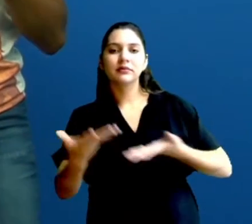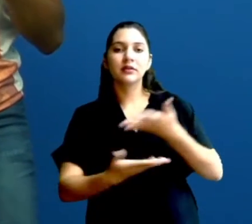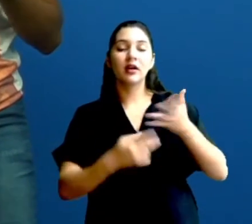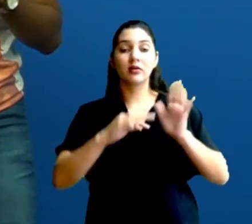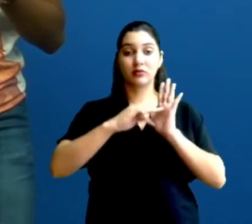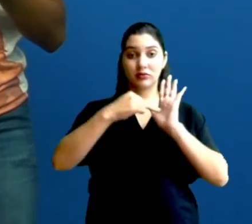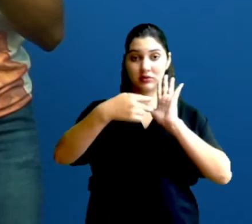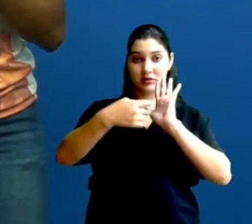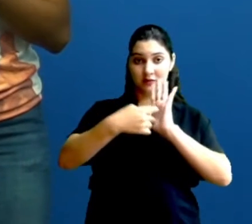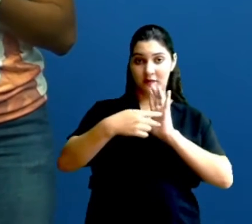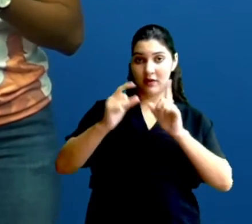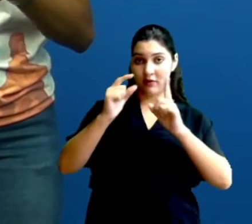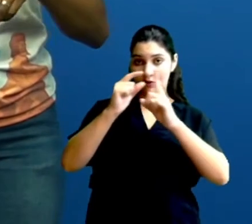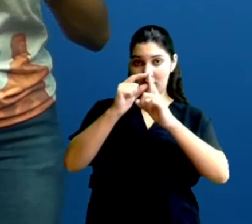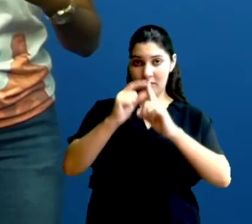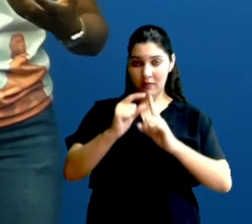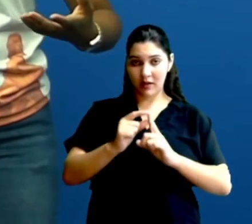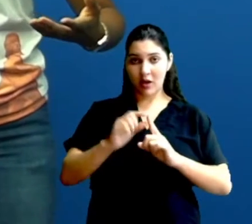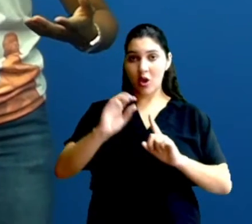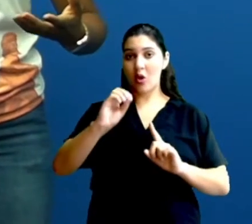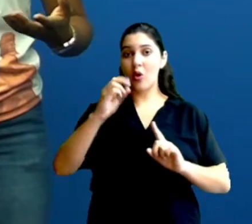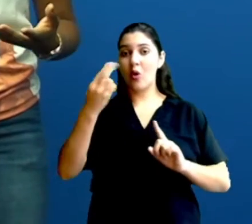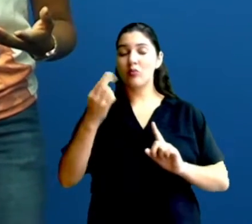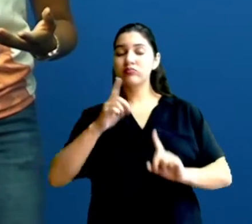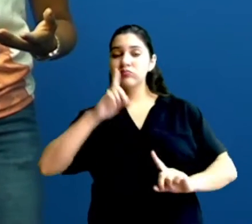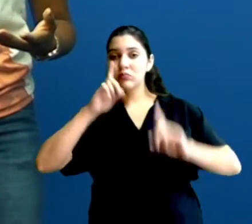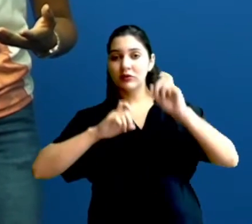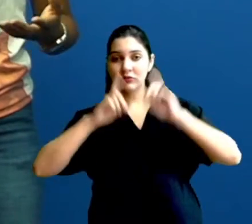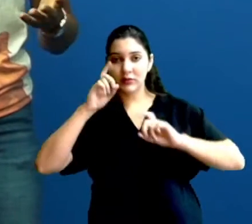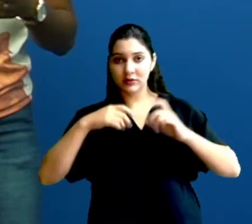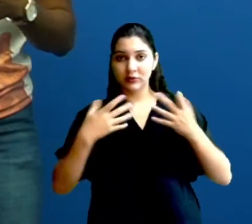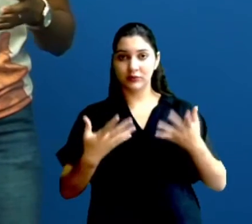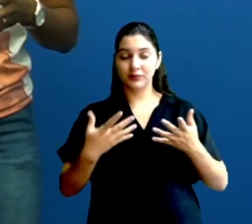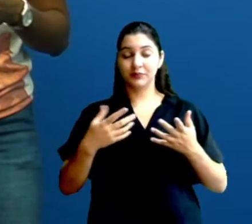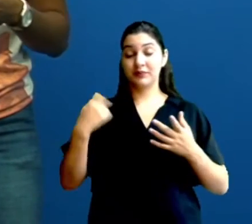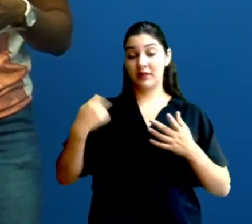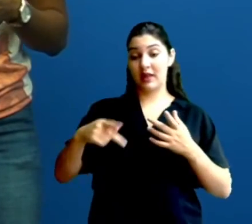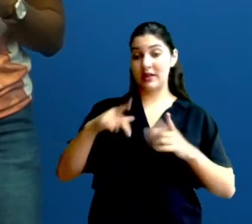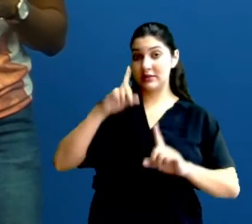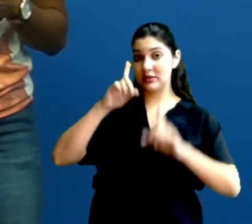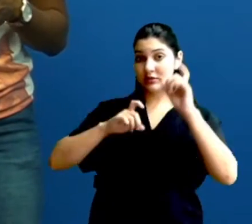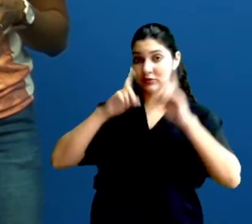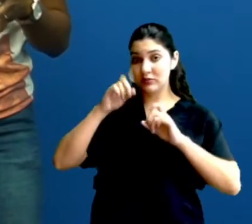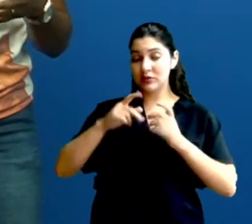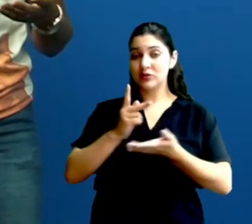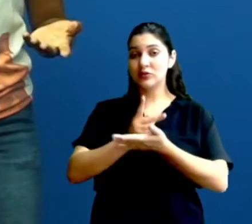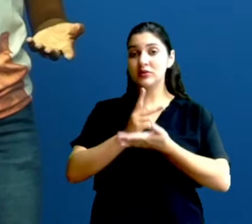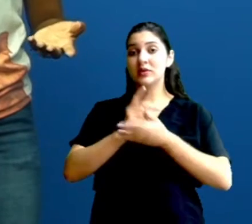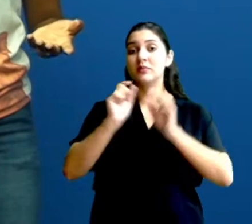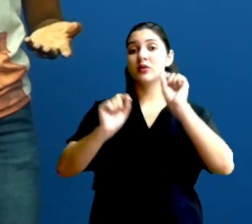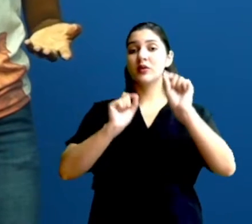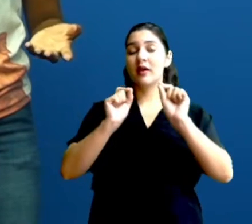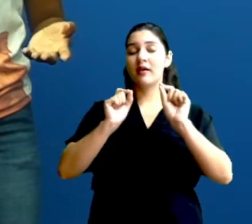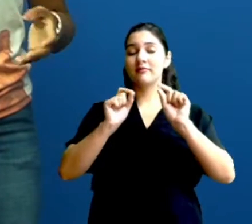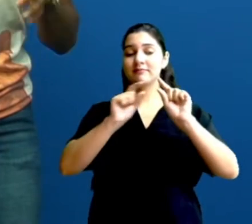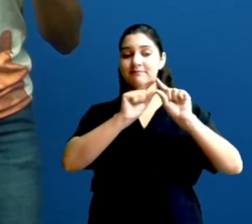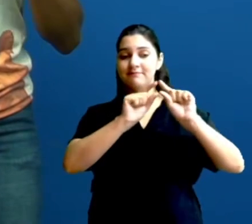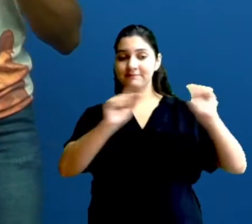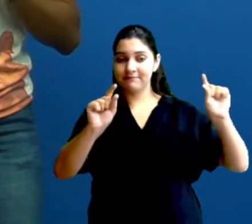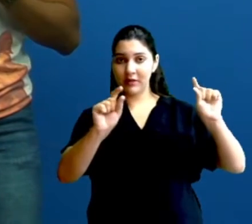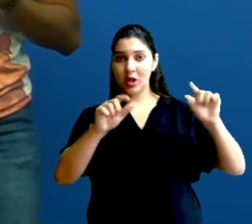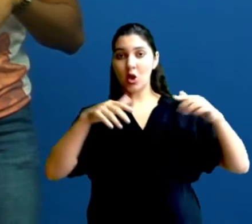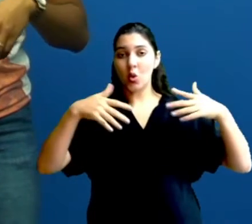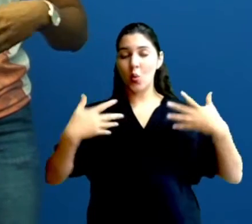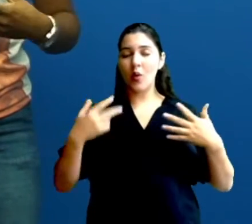os significados das palavras ou expressões. E essas expressões estão sempre em quê? No enunciado. Então,